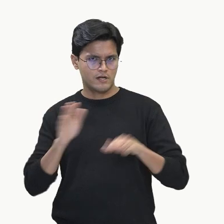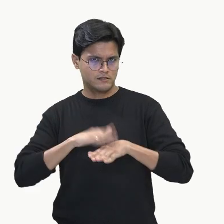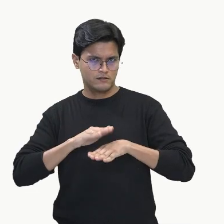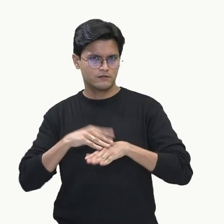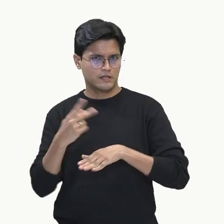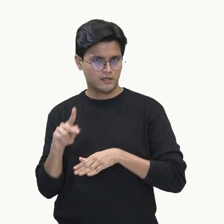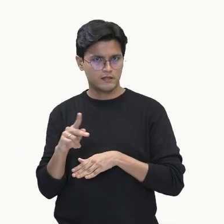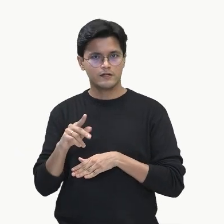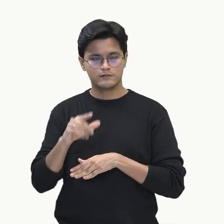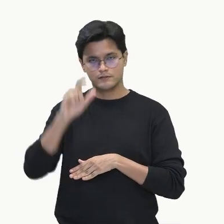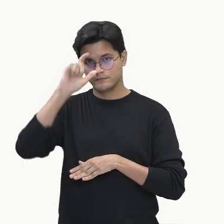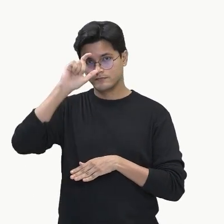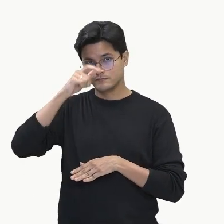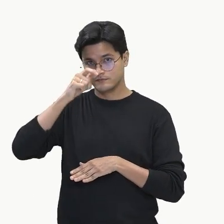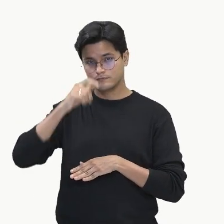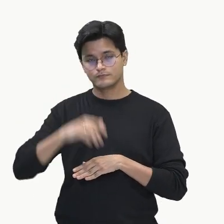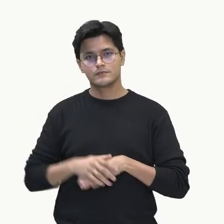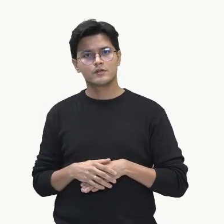vocês vão ver assim